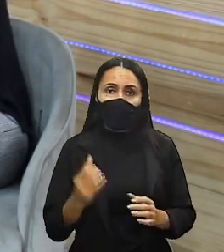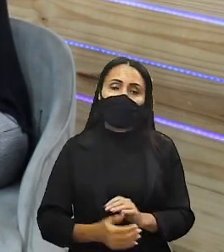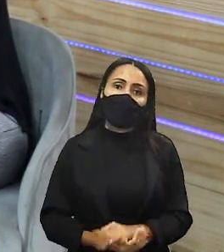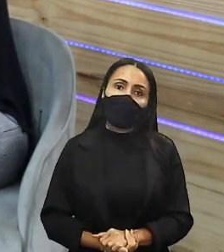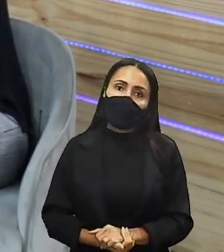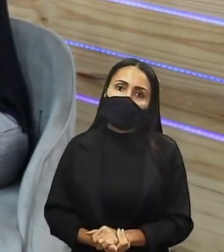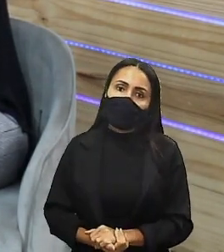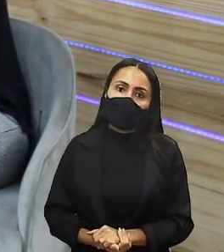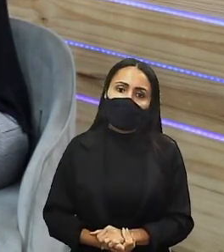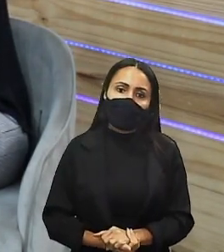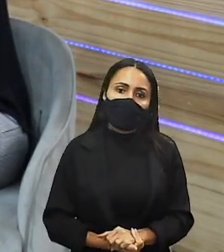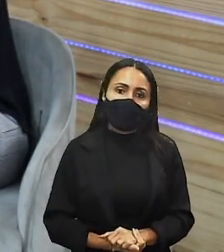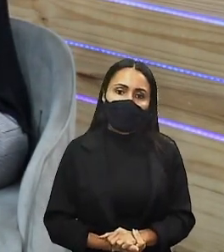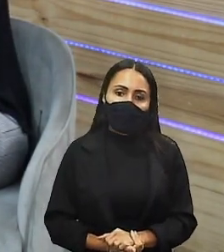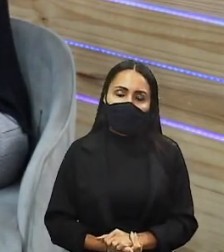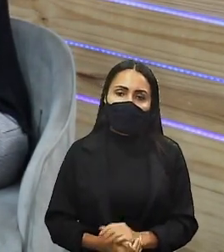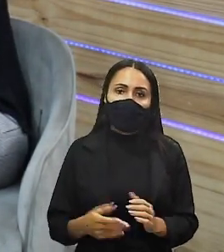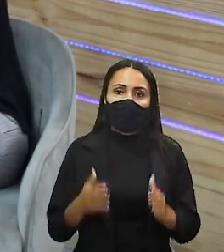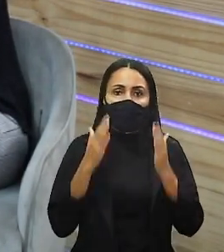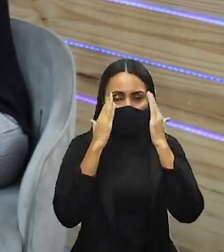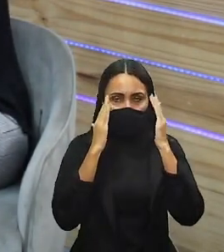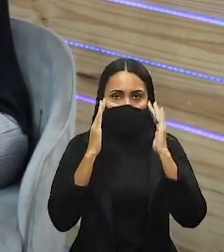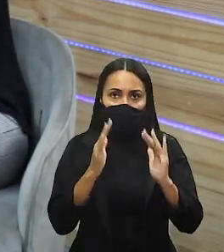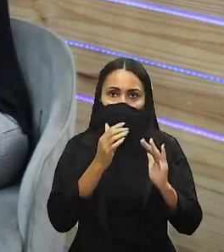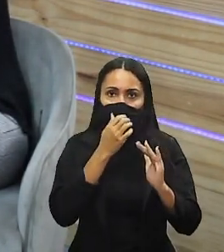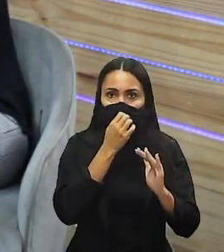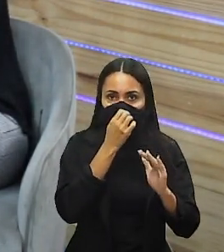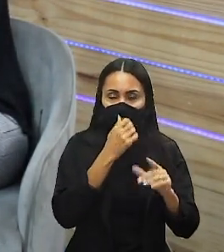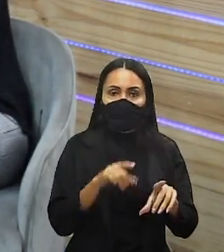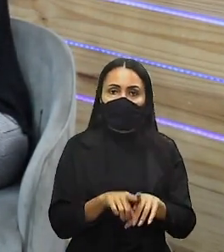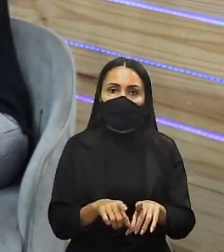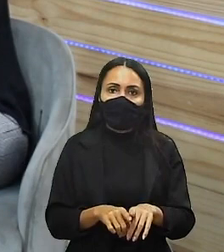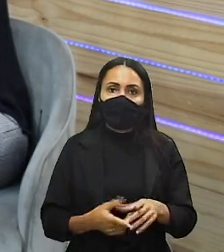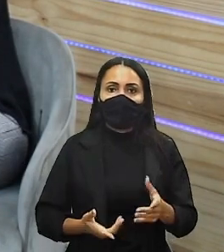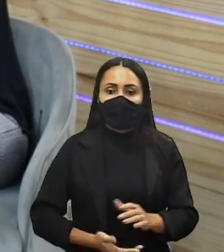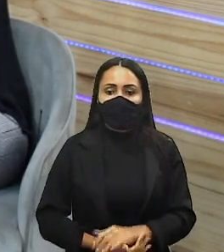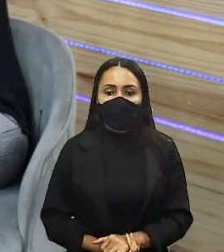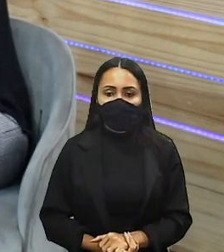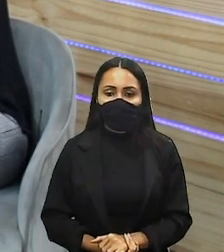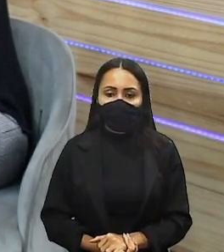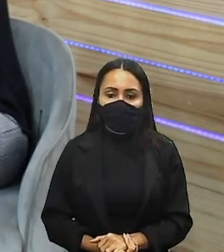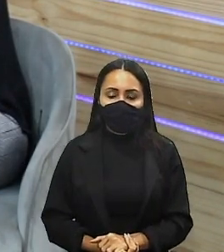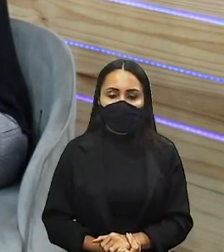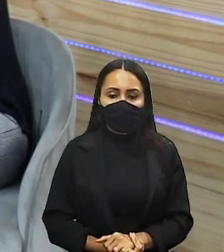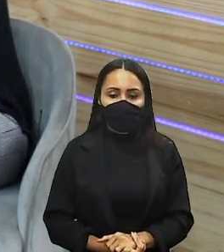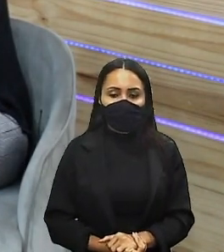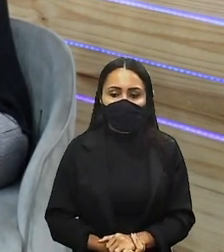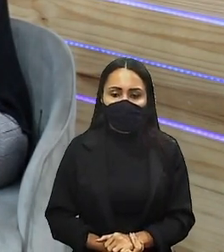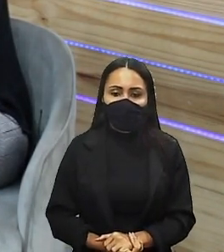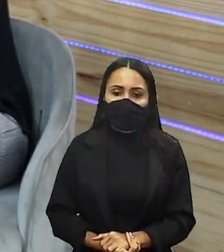essa compreensão, né? Buscar esse respeito, né? Quando eu busco te entender, eu estou te respeitando, eu estou considerando a tua fala, né?